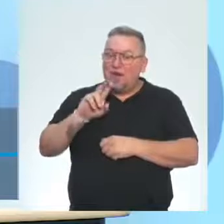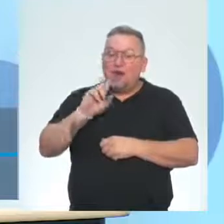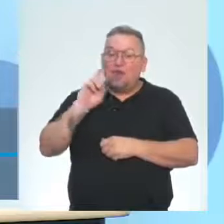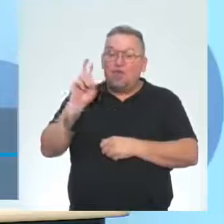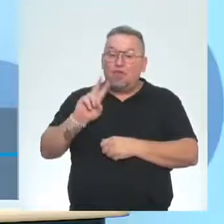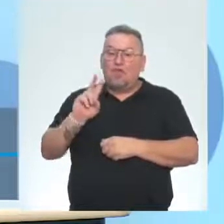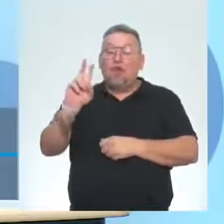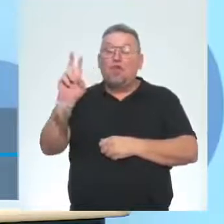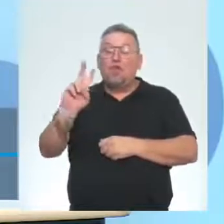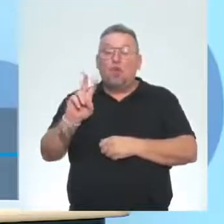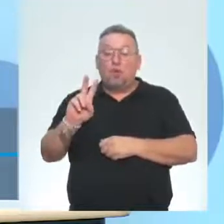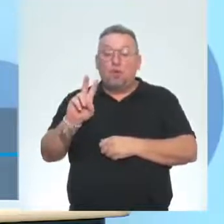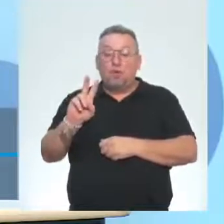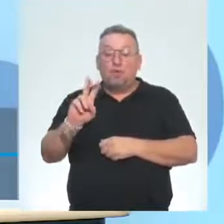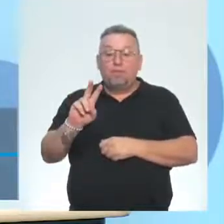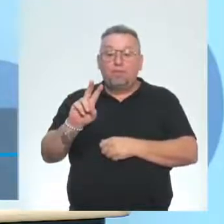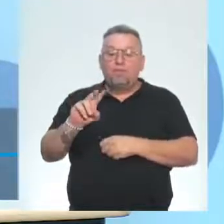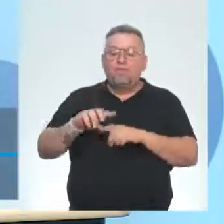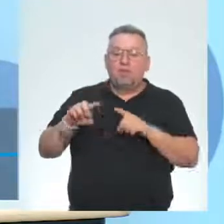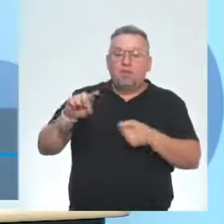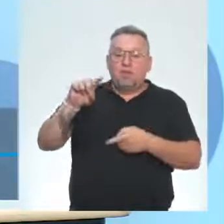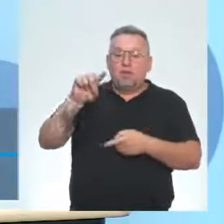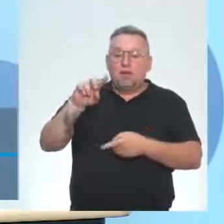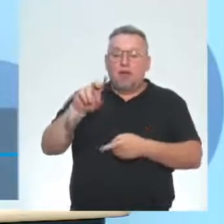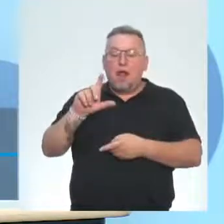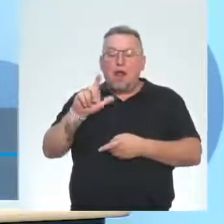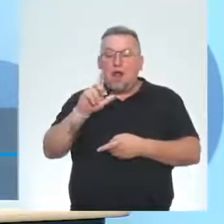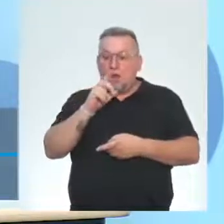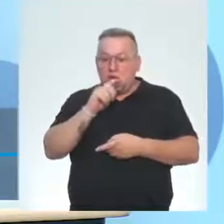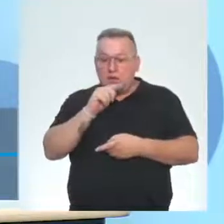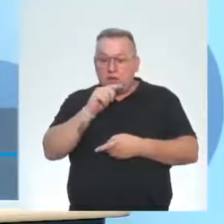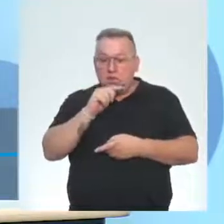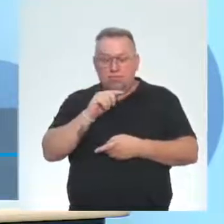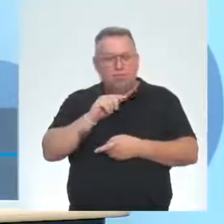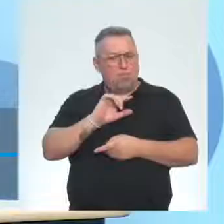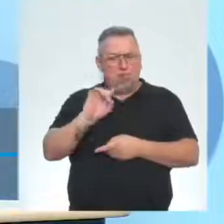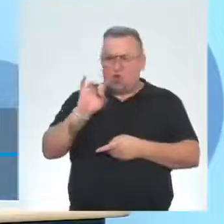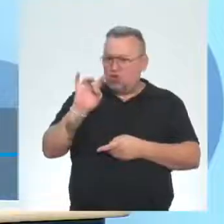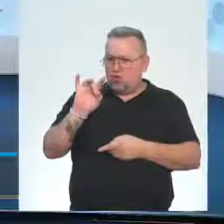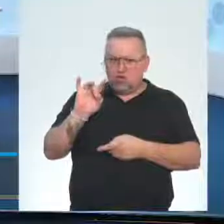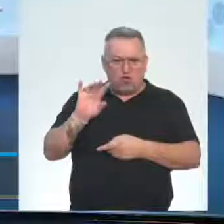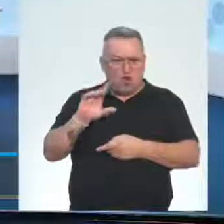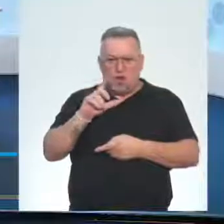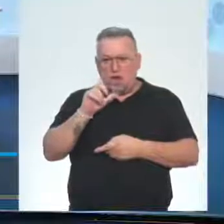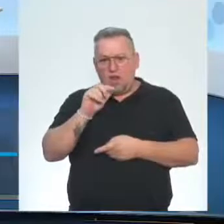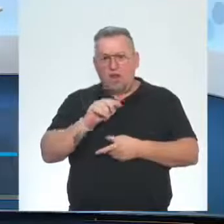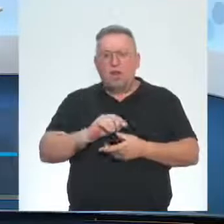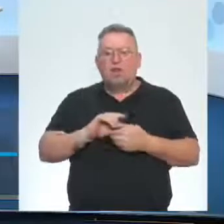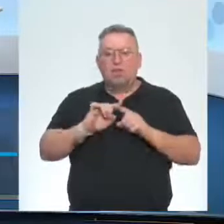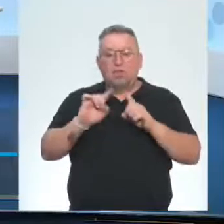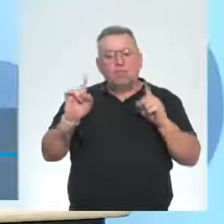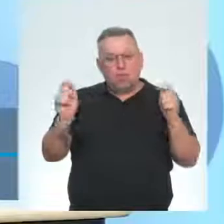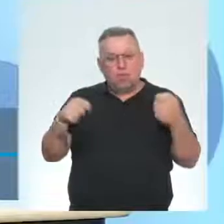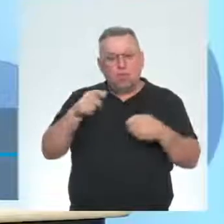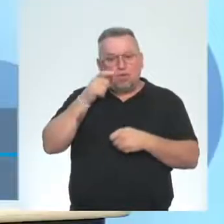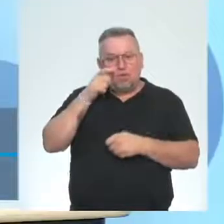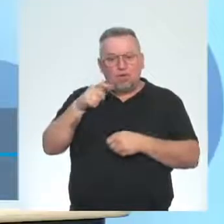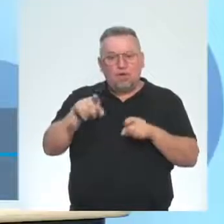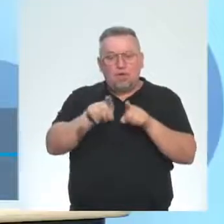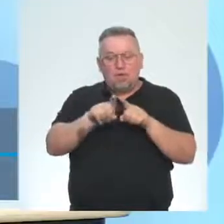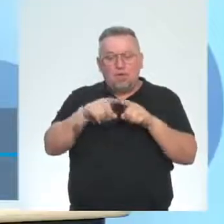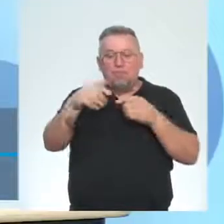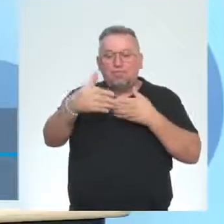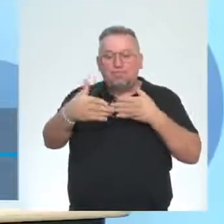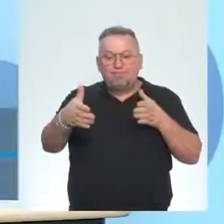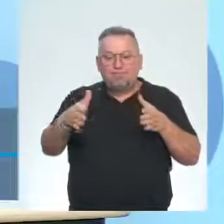olhamos os líquidos. Por isso que geralmente alguém fala, o volume é o líquido, mas não necessariamente. Não necessariamente, né? E você até citou Exatamente. o